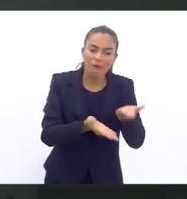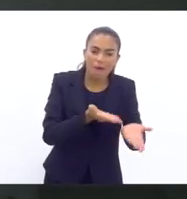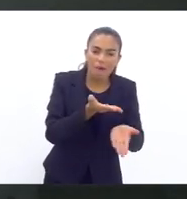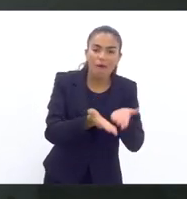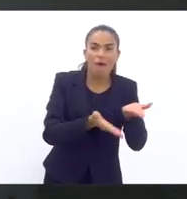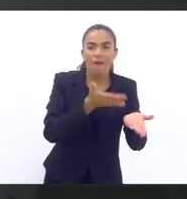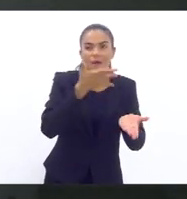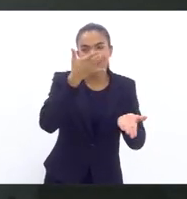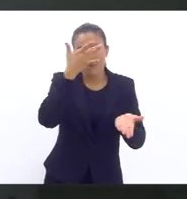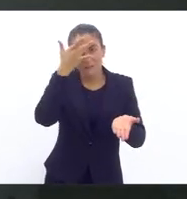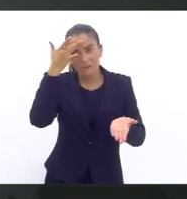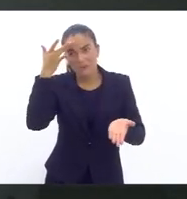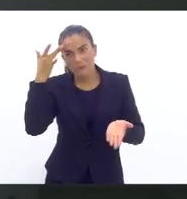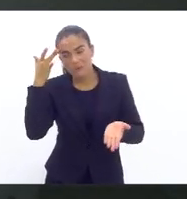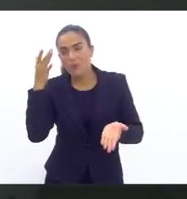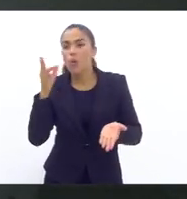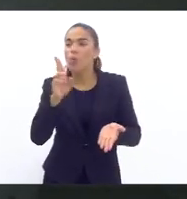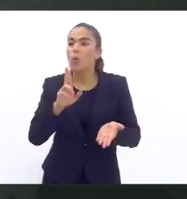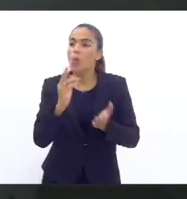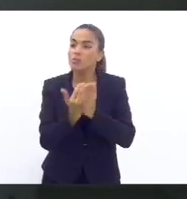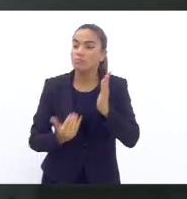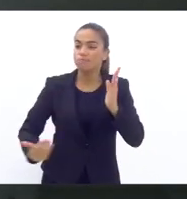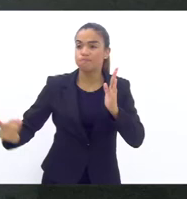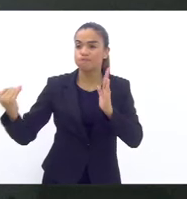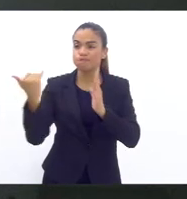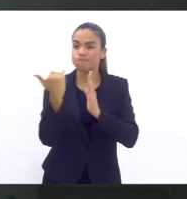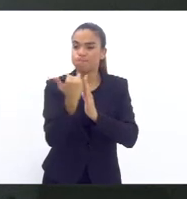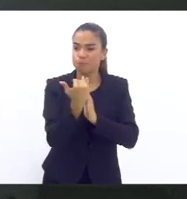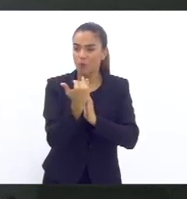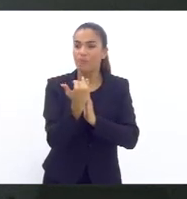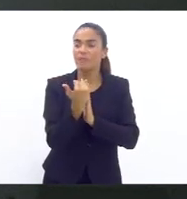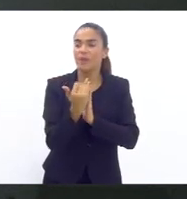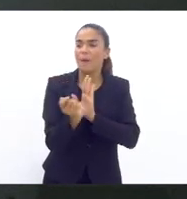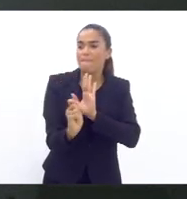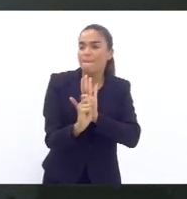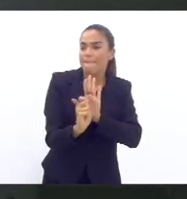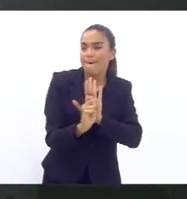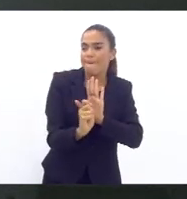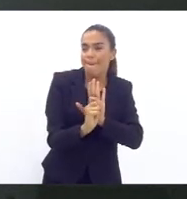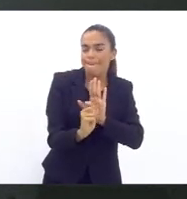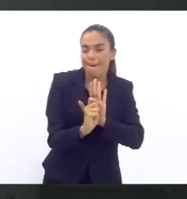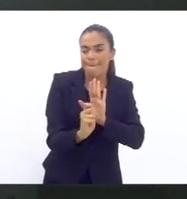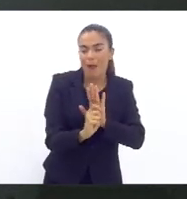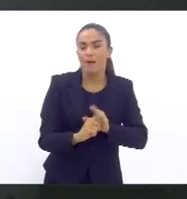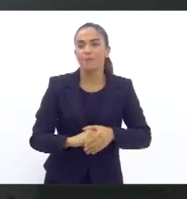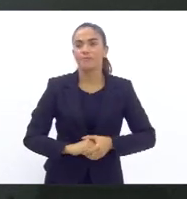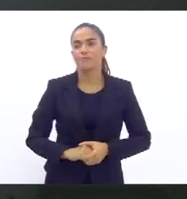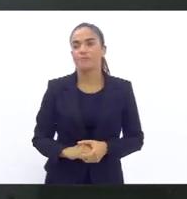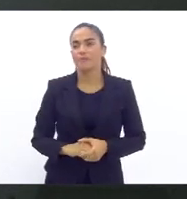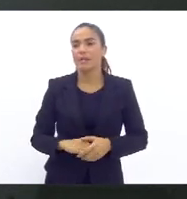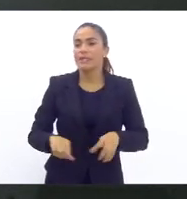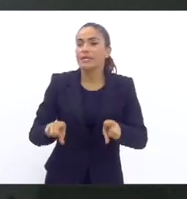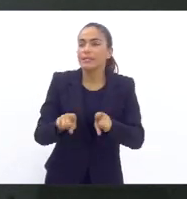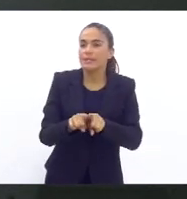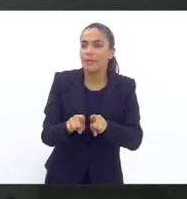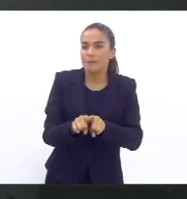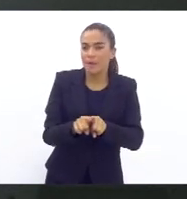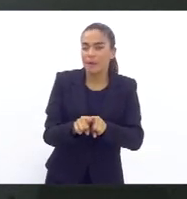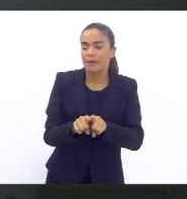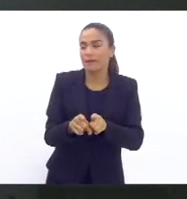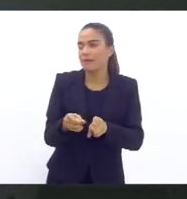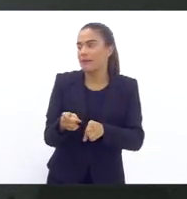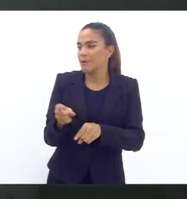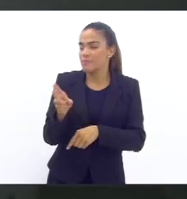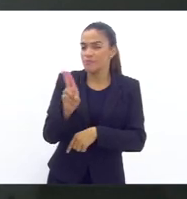fazem um uso abusivo ou não de substância psicotivas também estou aqui representando